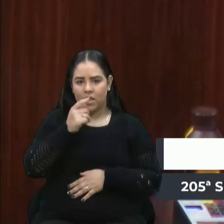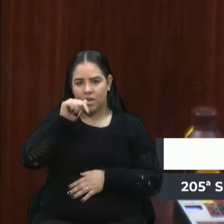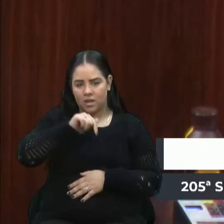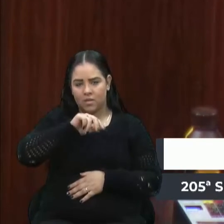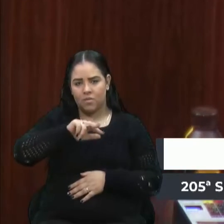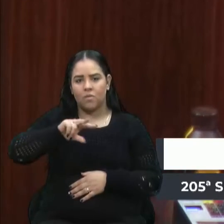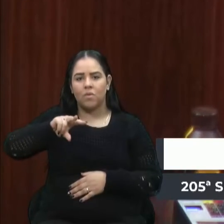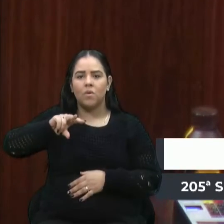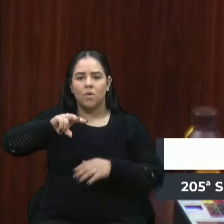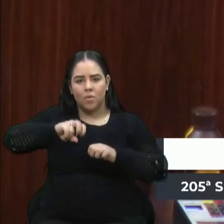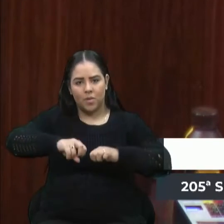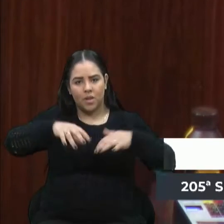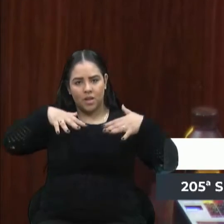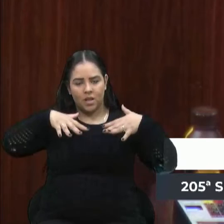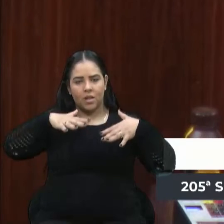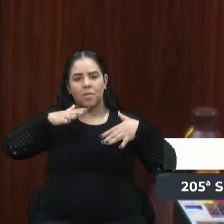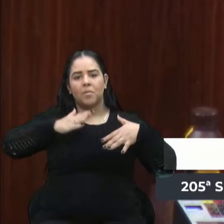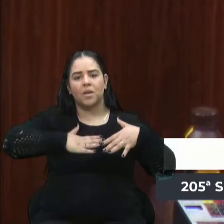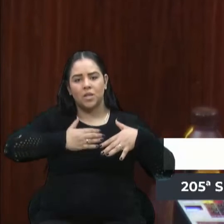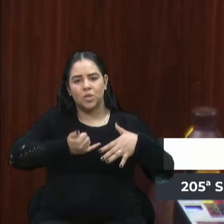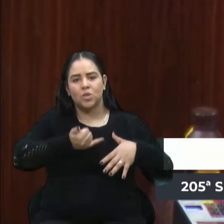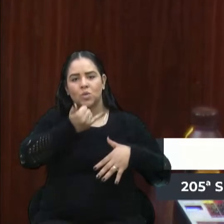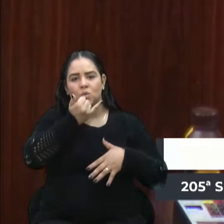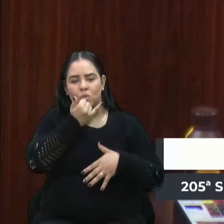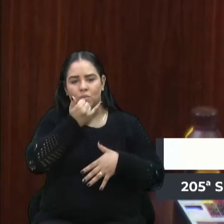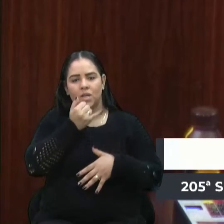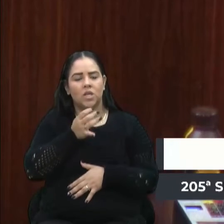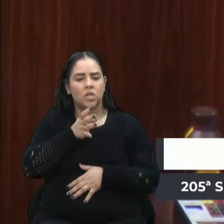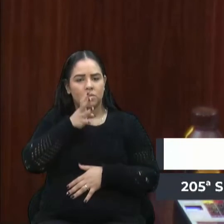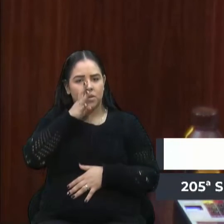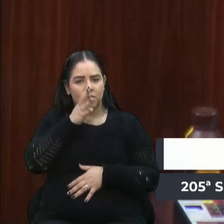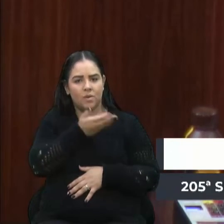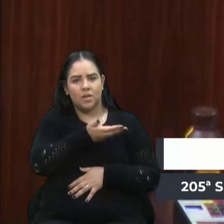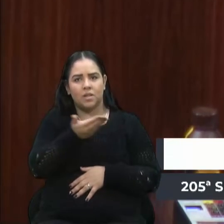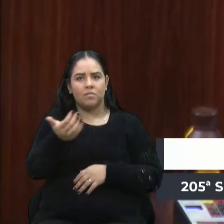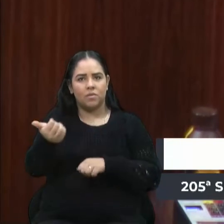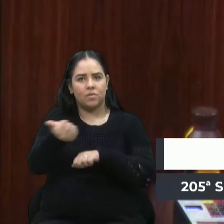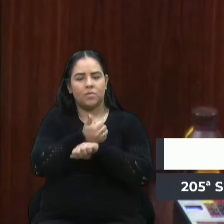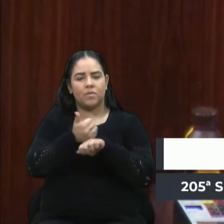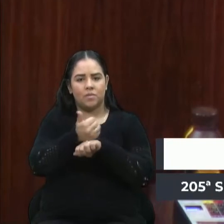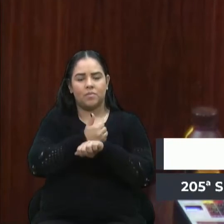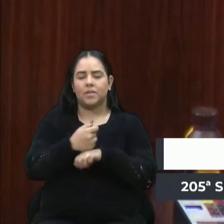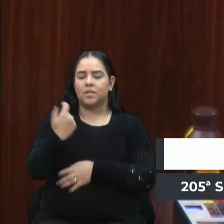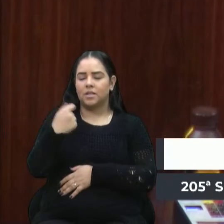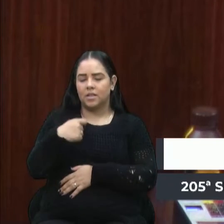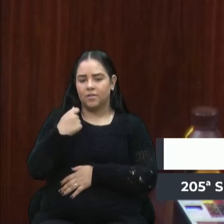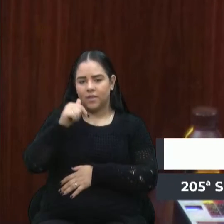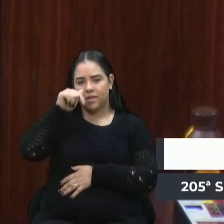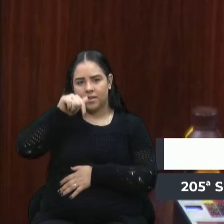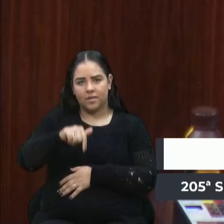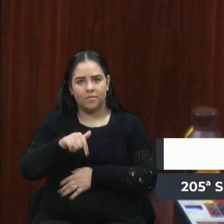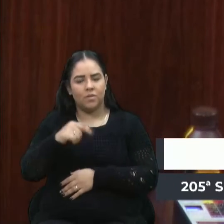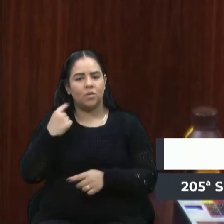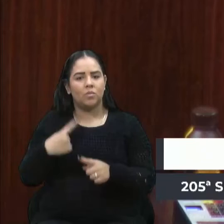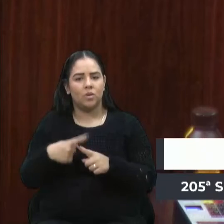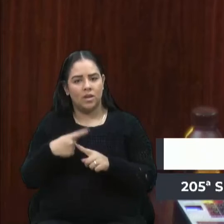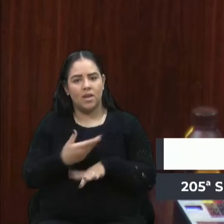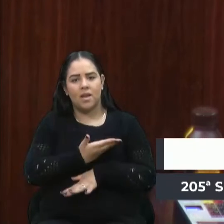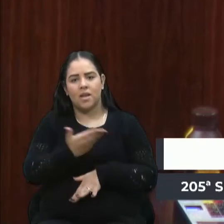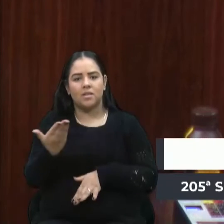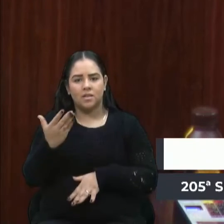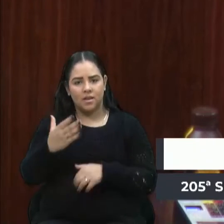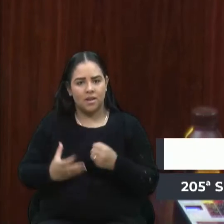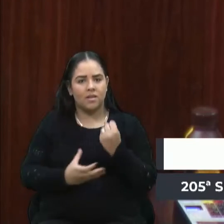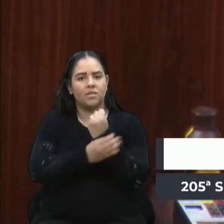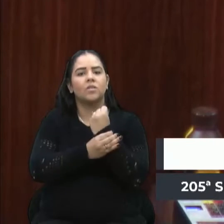plenário, essa desculpa e essa admiração a esses profissionais também precisava estar aqui, porque foi eles que